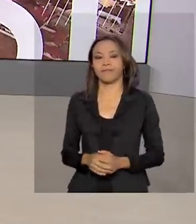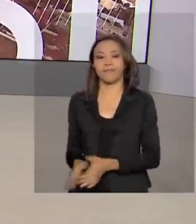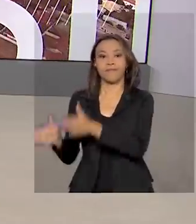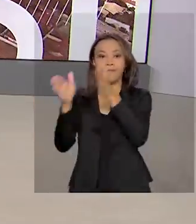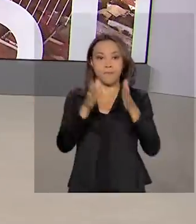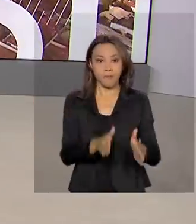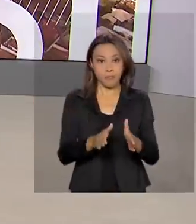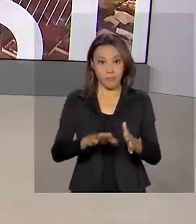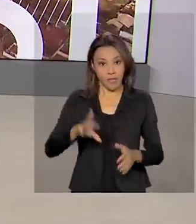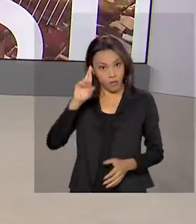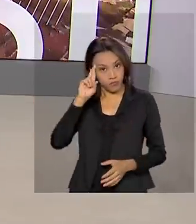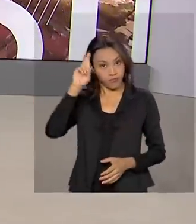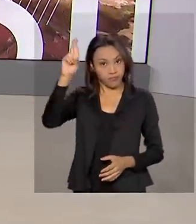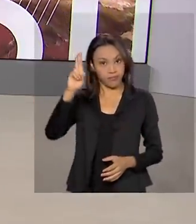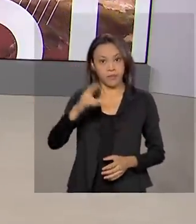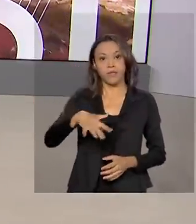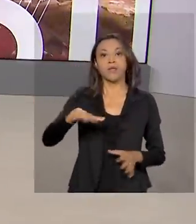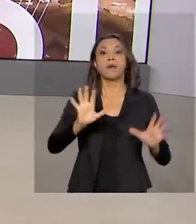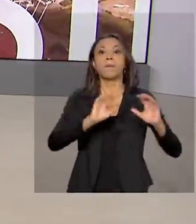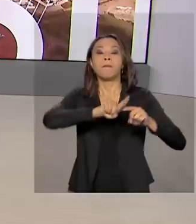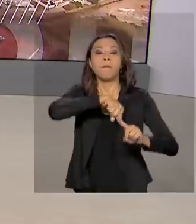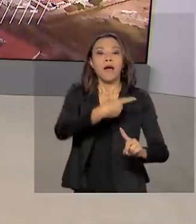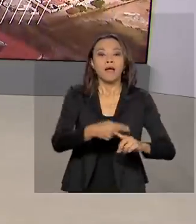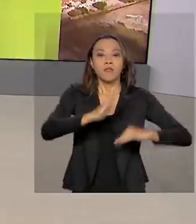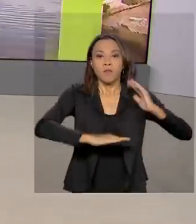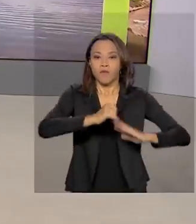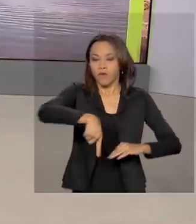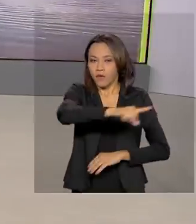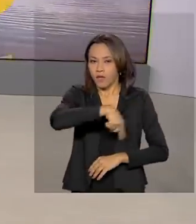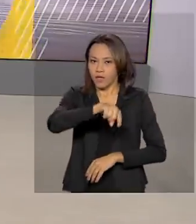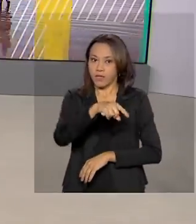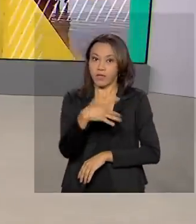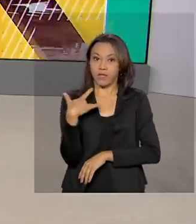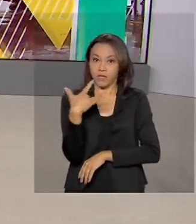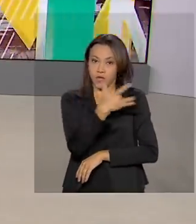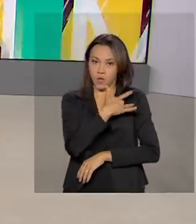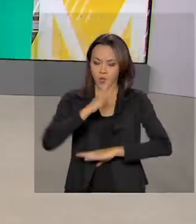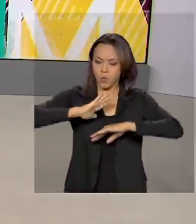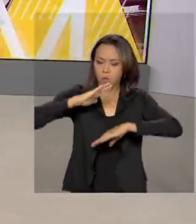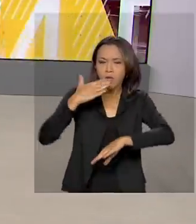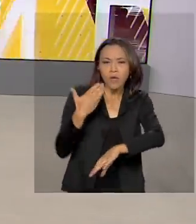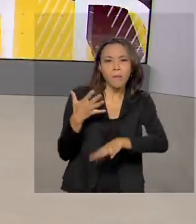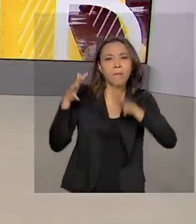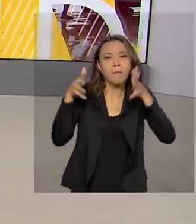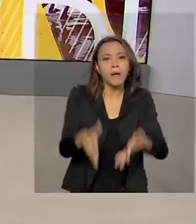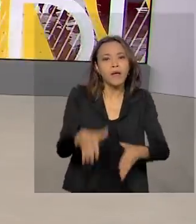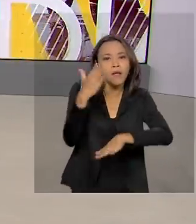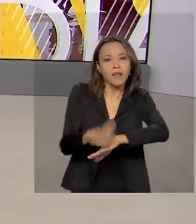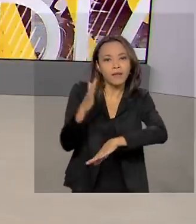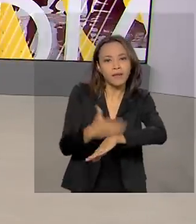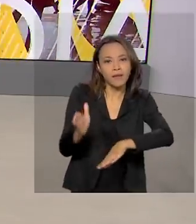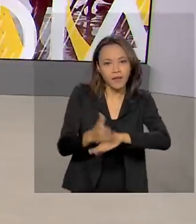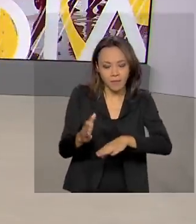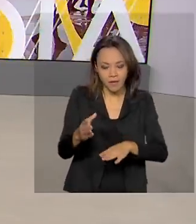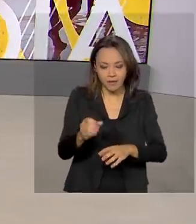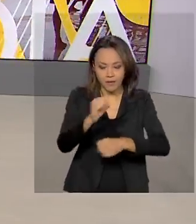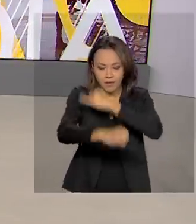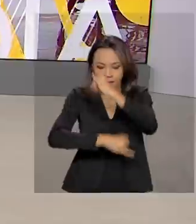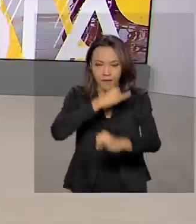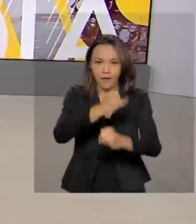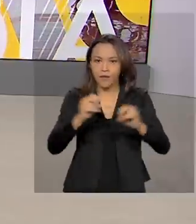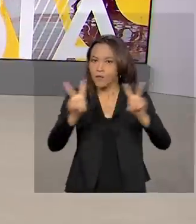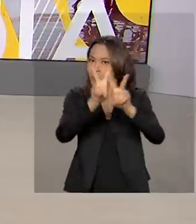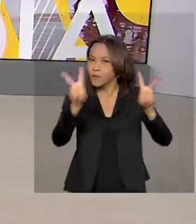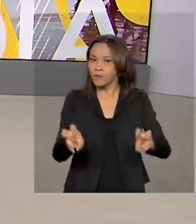gestores e profissionais da área de saúde participaram de uma capacitação online sobre a vacinação contra a pô vídeo 19